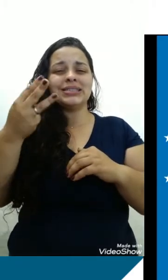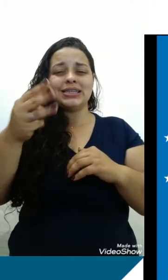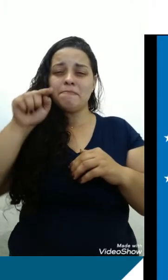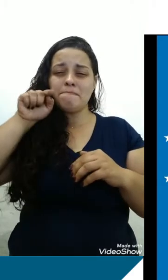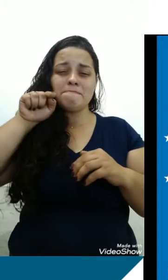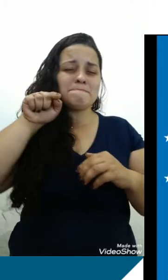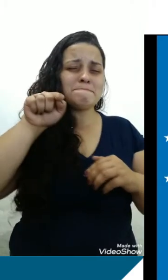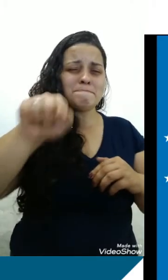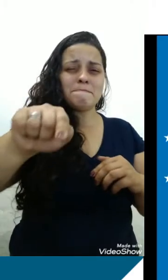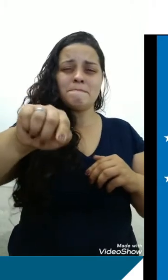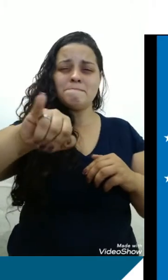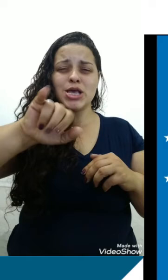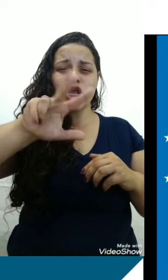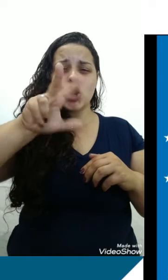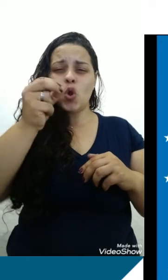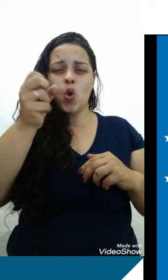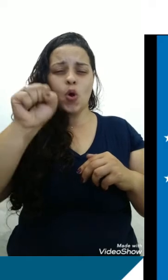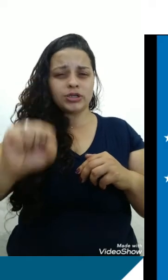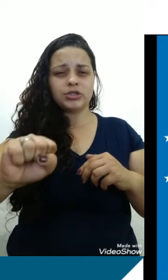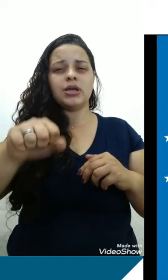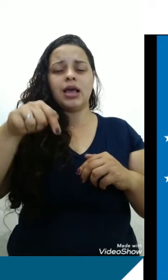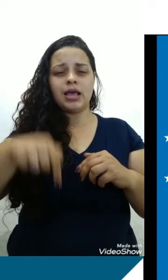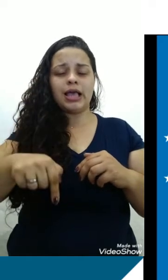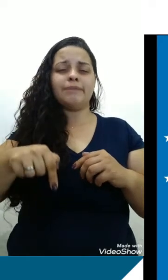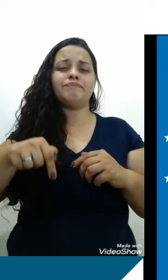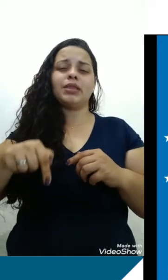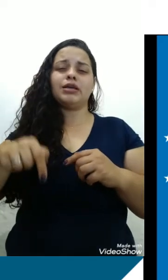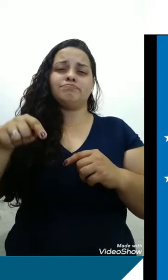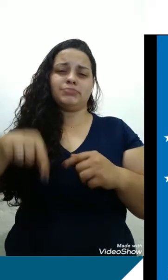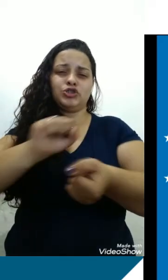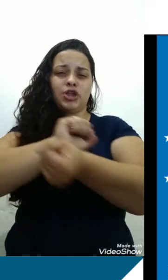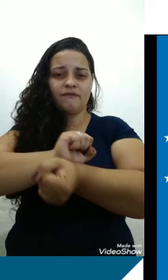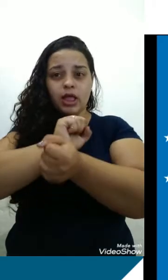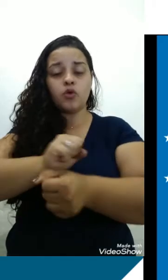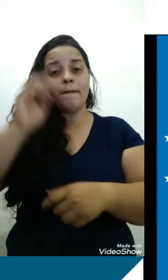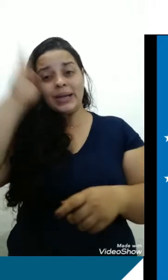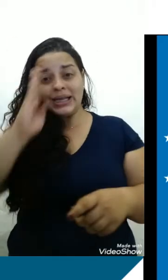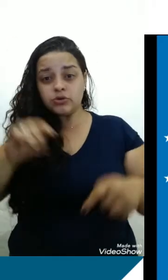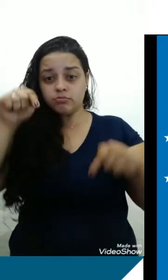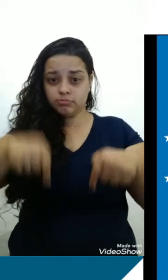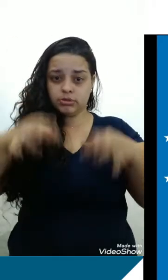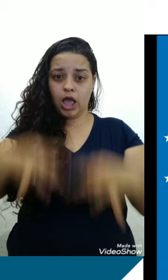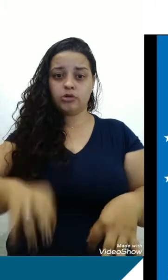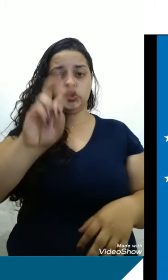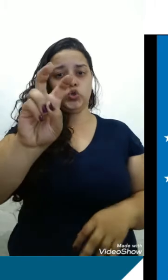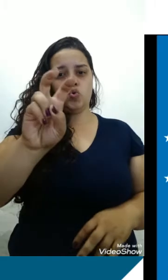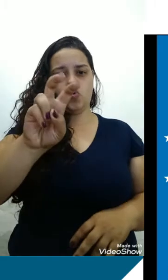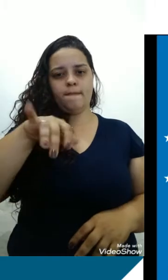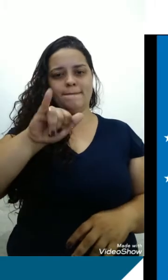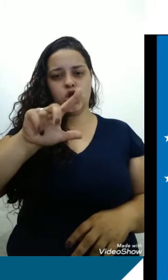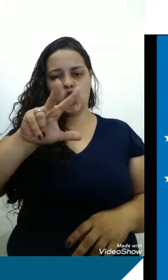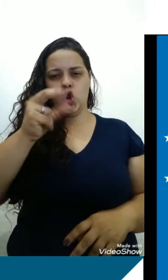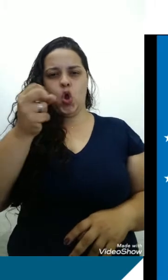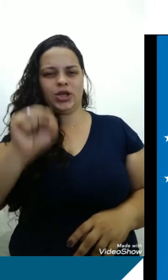13 milhões de escravizados africanos. O Brasil vai receber por volta de 5 milhões